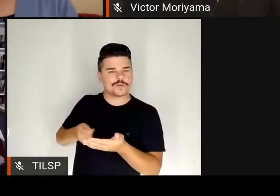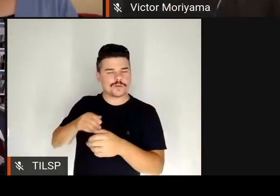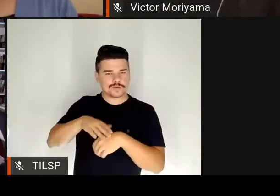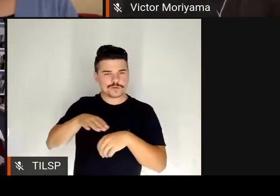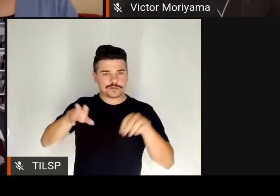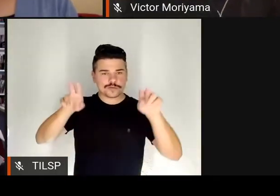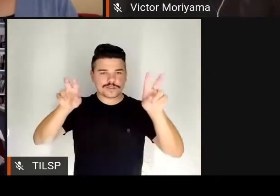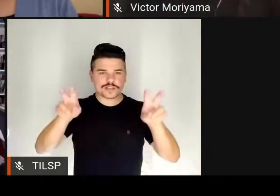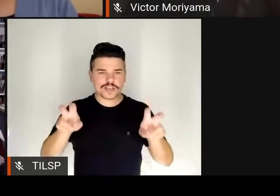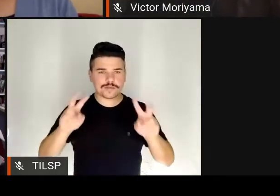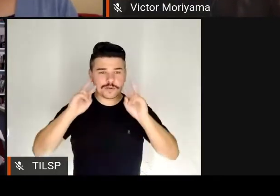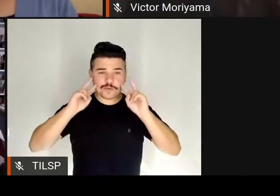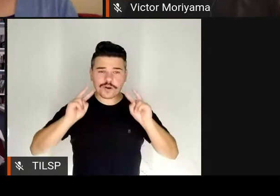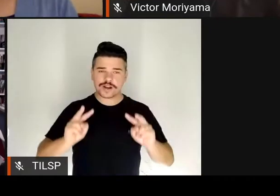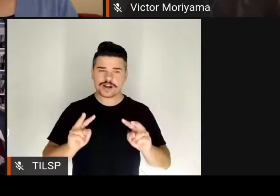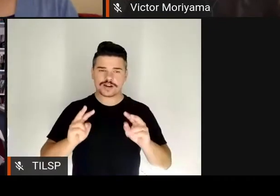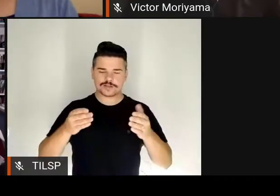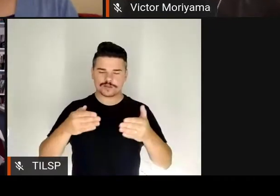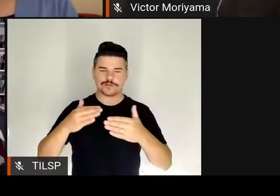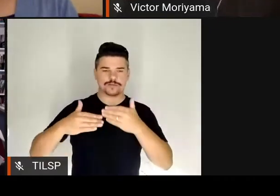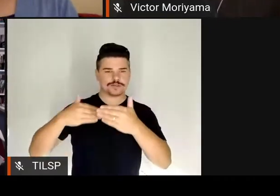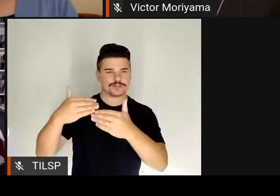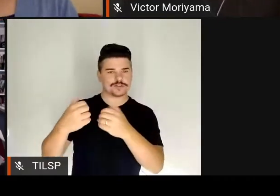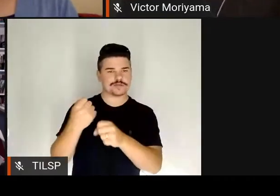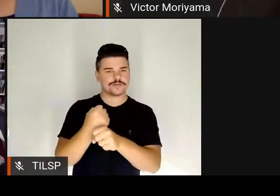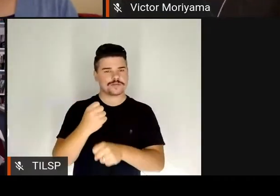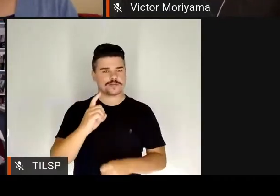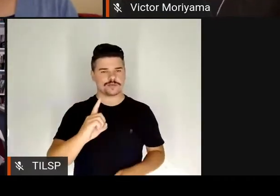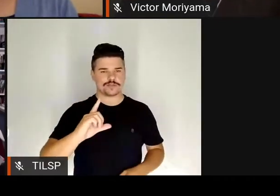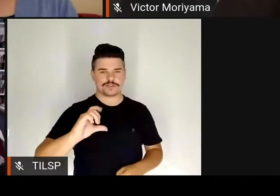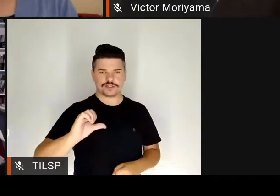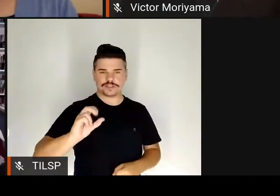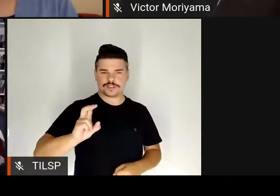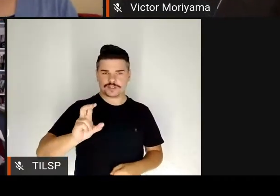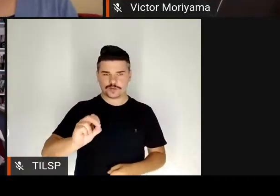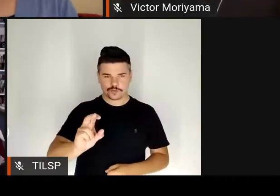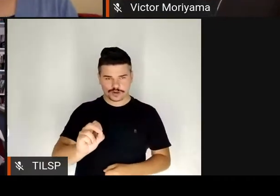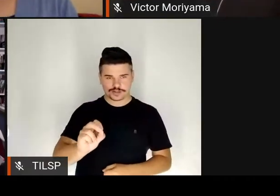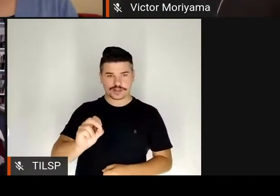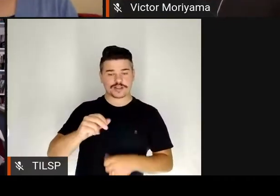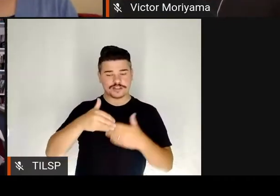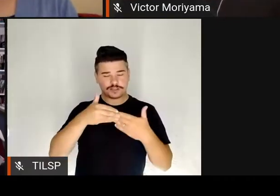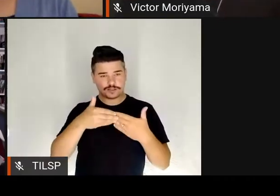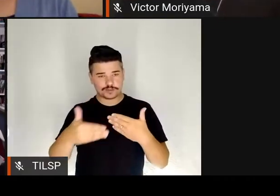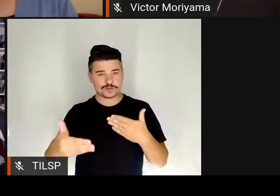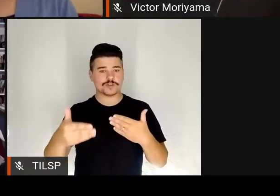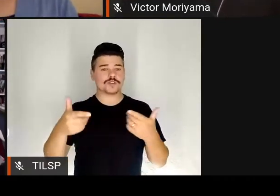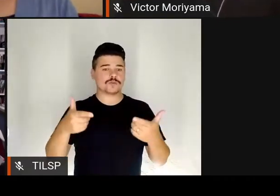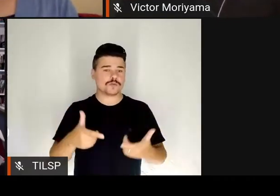sobre a produção, né, da década de 50, essa década em que, Luciano Carneiro